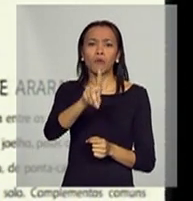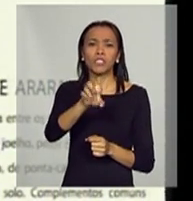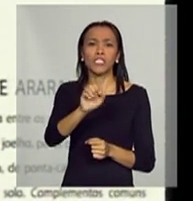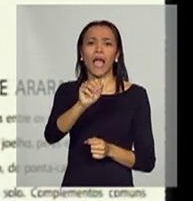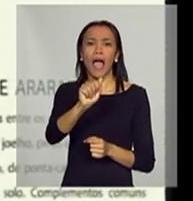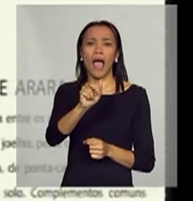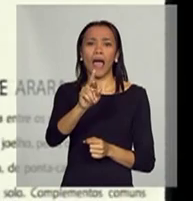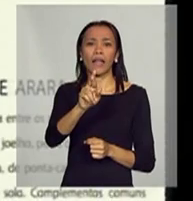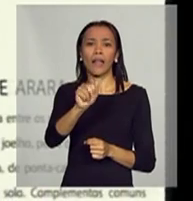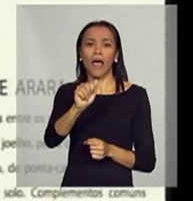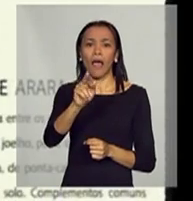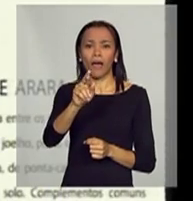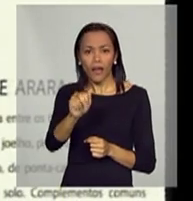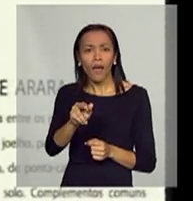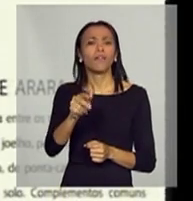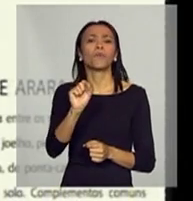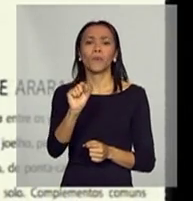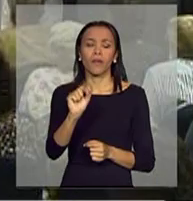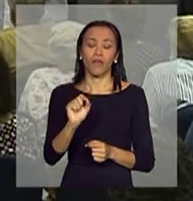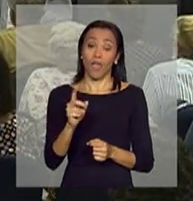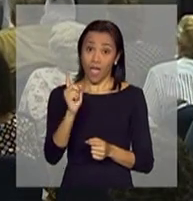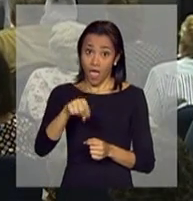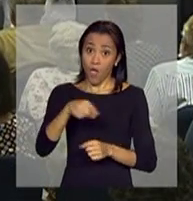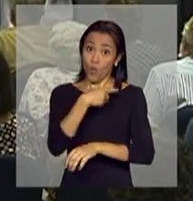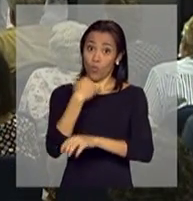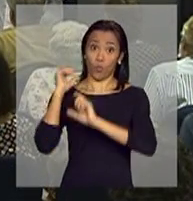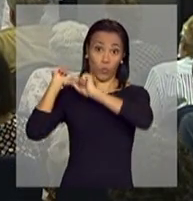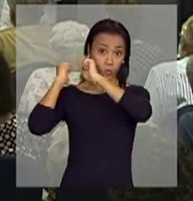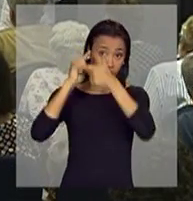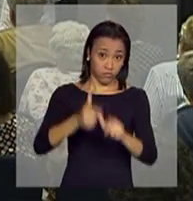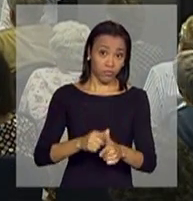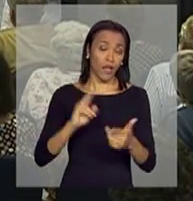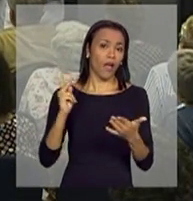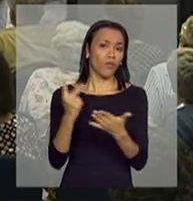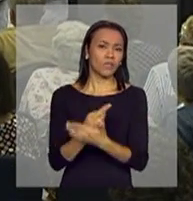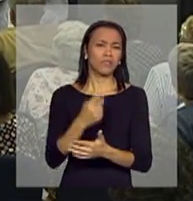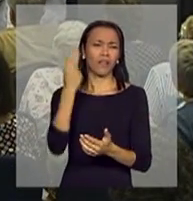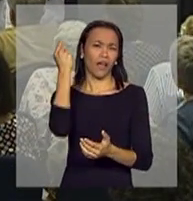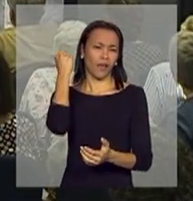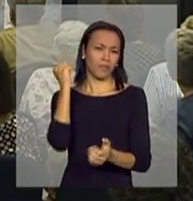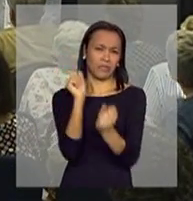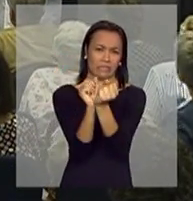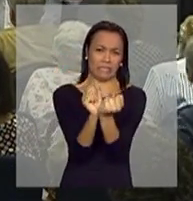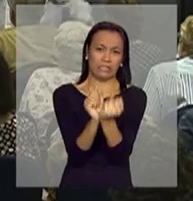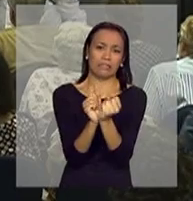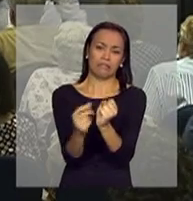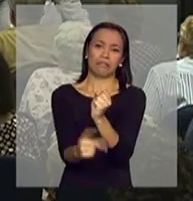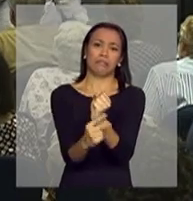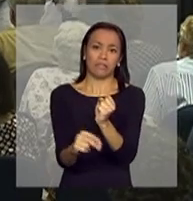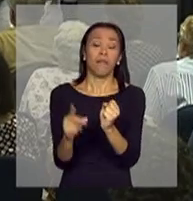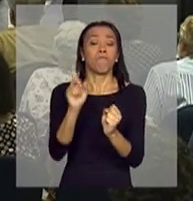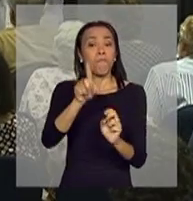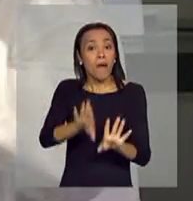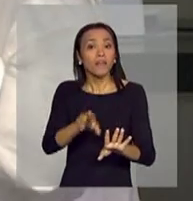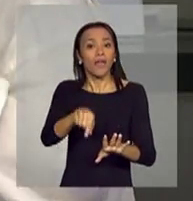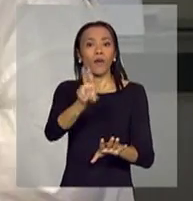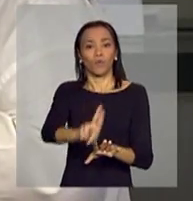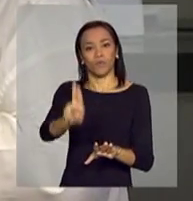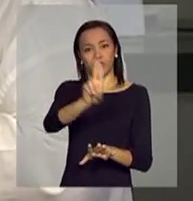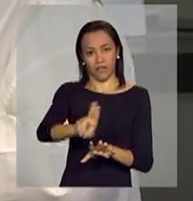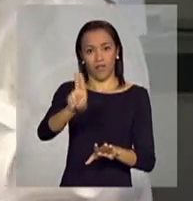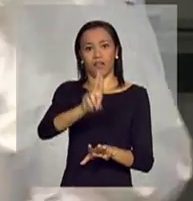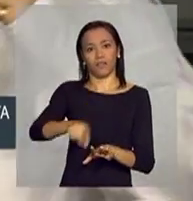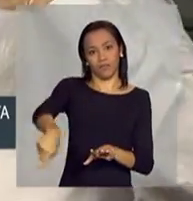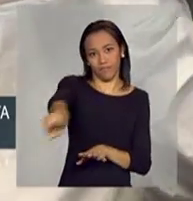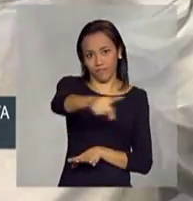o pau de arara é uma prática que vem do período escravocrata, mas que é utilizada nas camadas populares. Então,